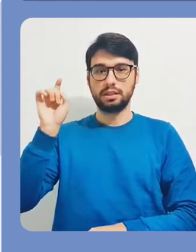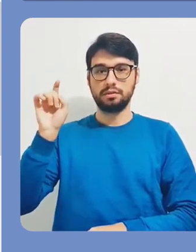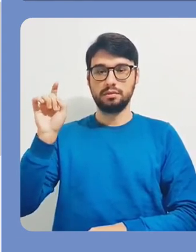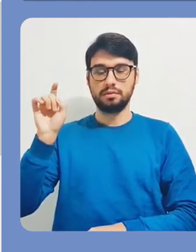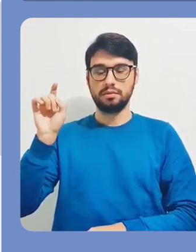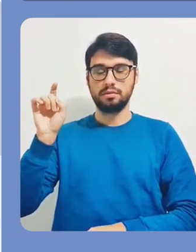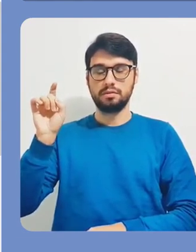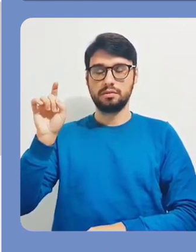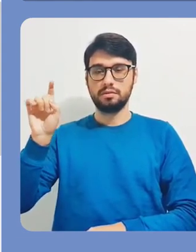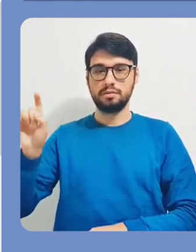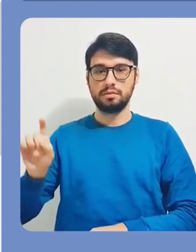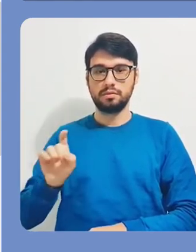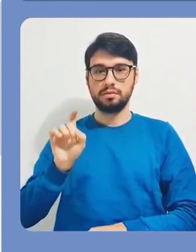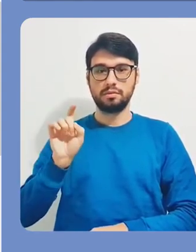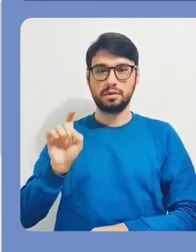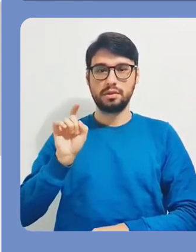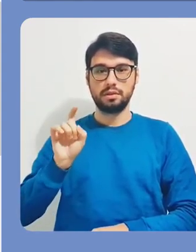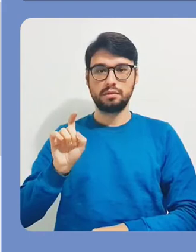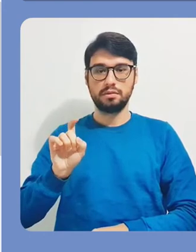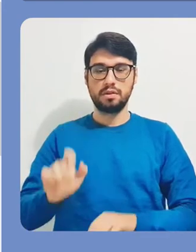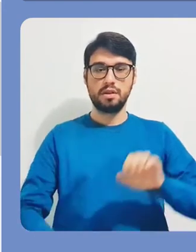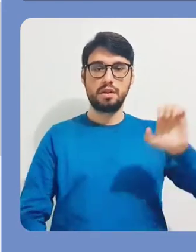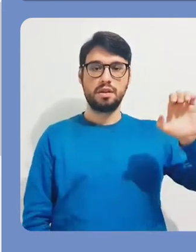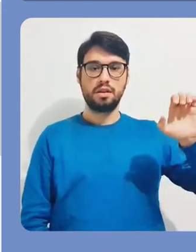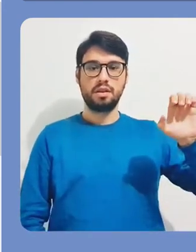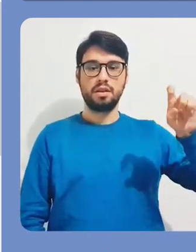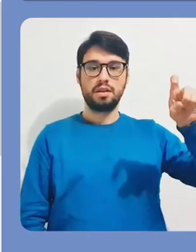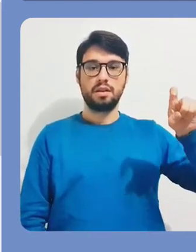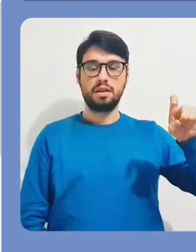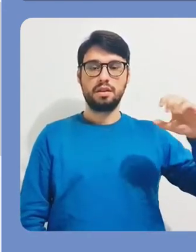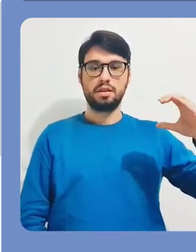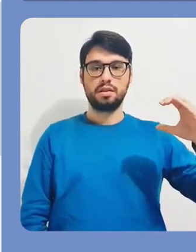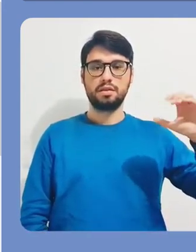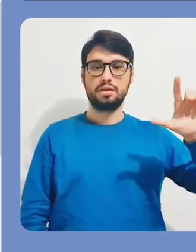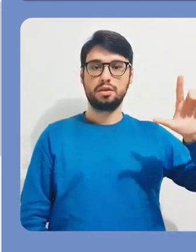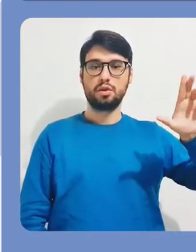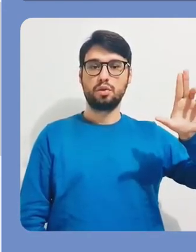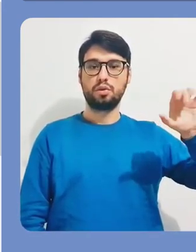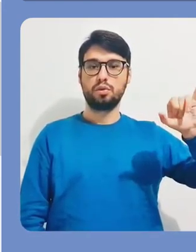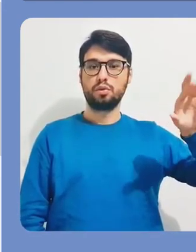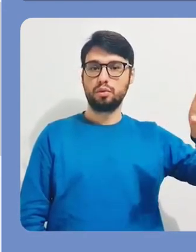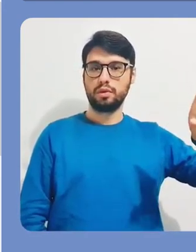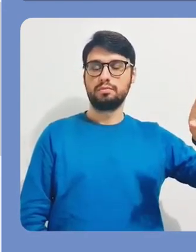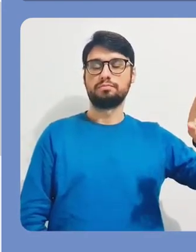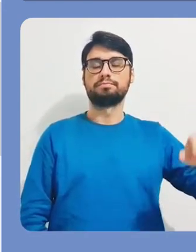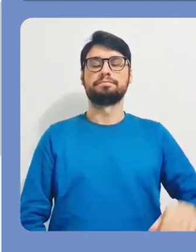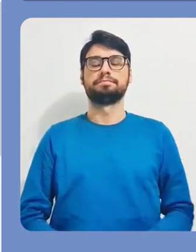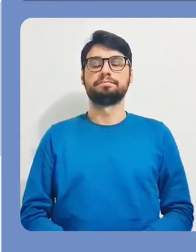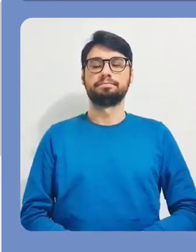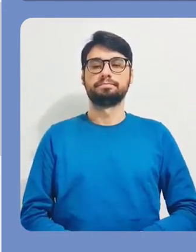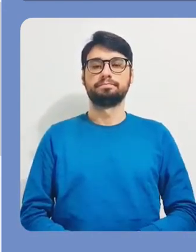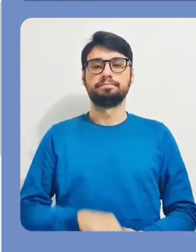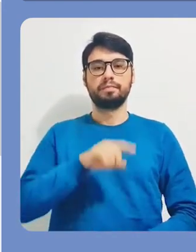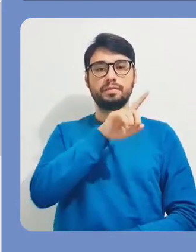clicar sobre uma delas, nesse botão, e eu venho aqui e clico em